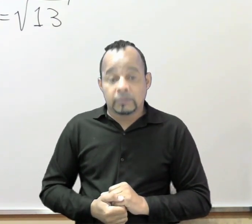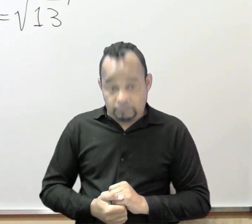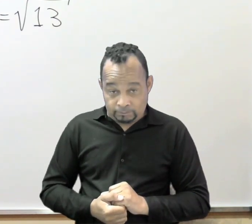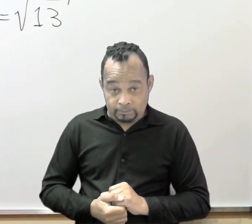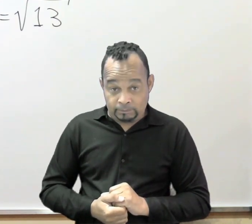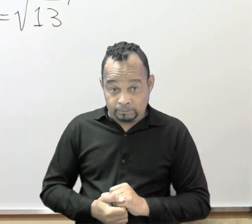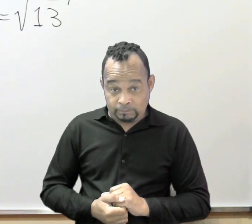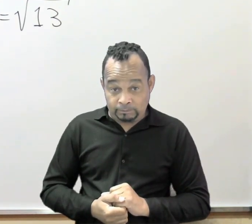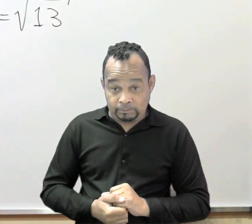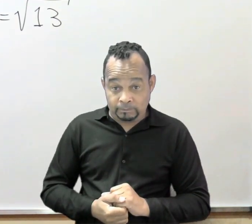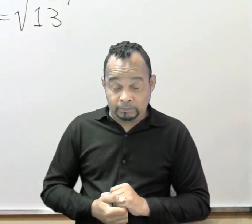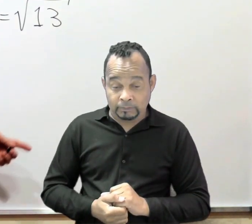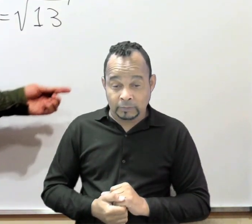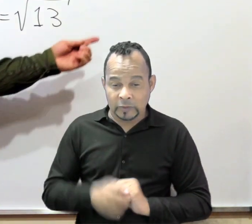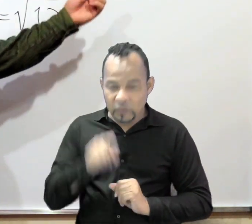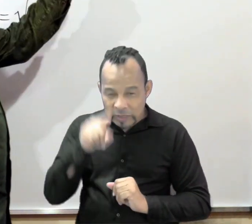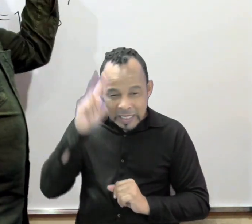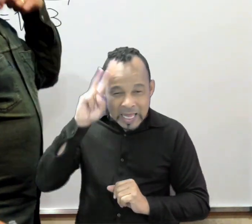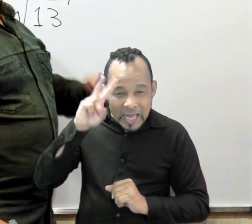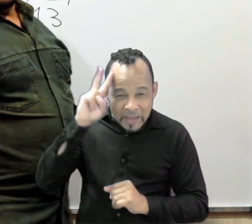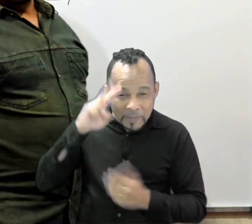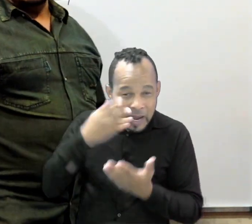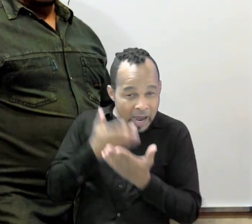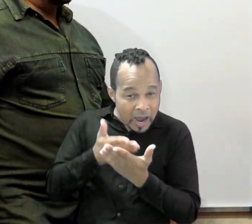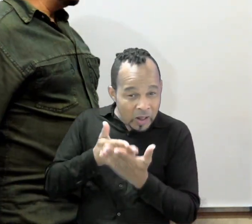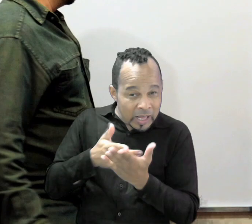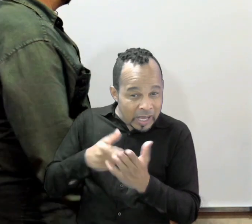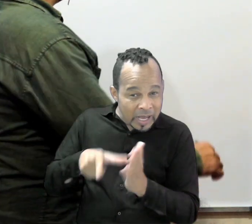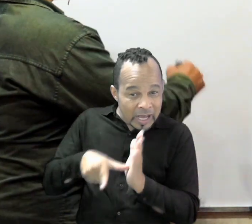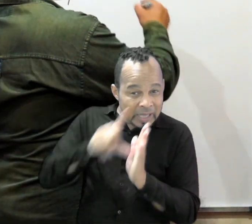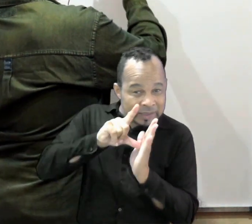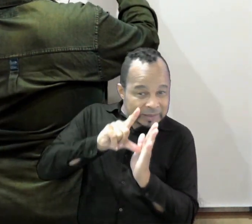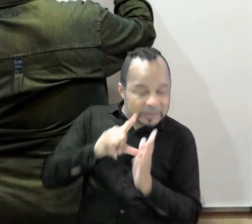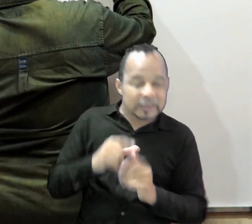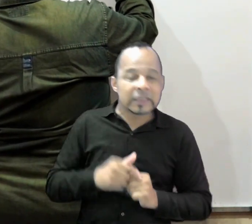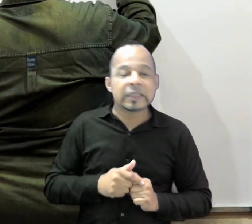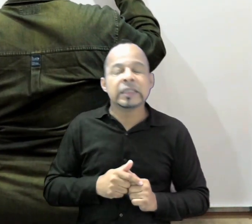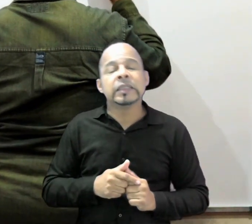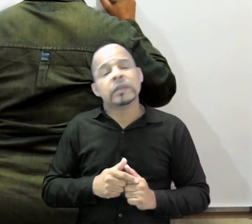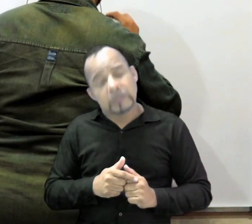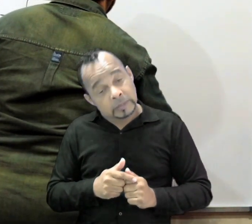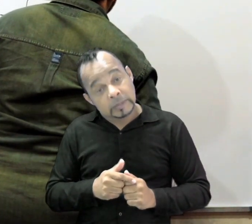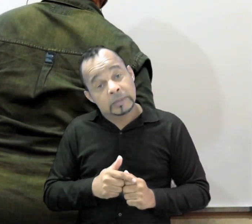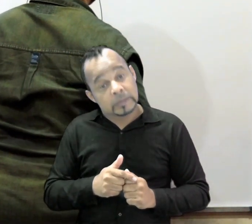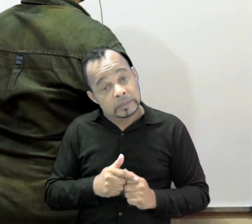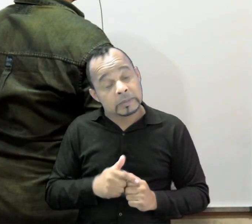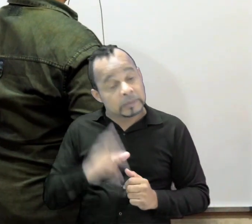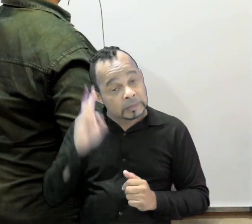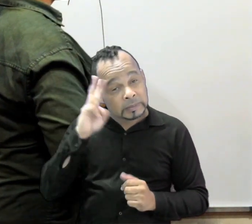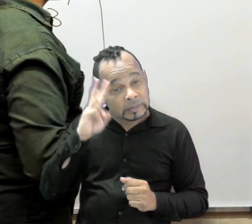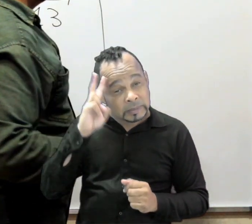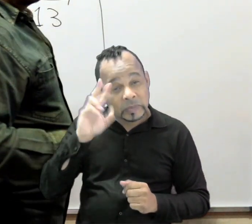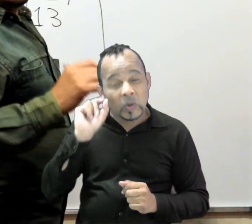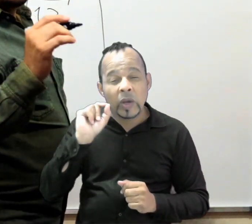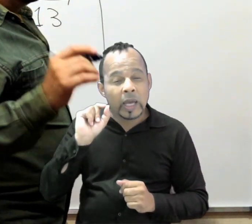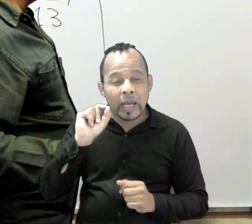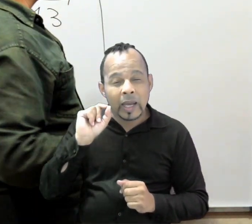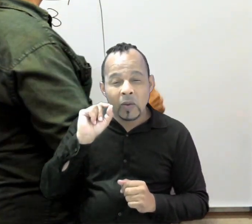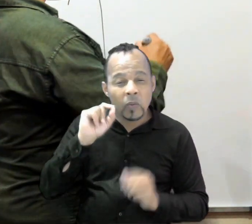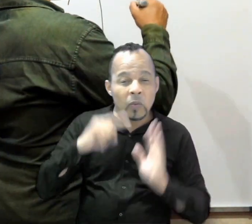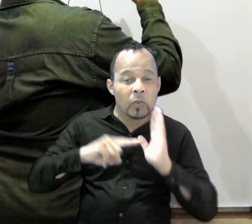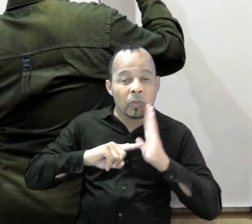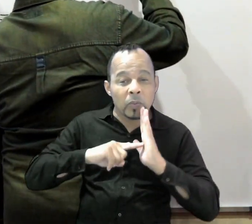bem. Bom, se você já foi lá na aula passada e olhou, você já deve ter lembrado que